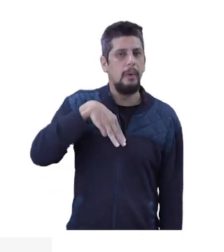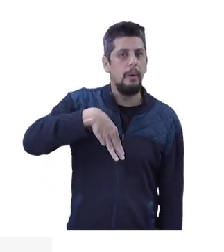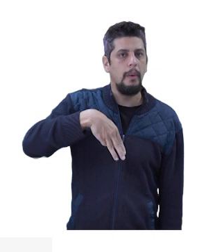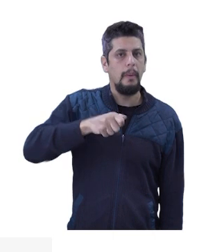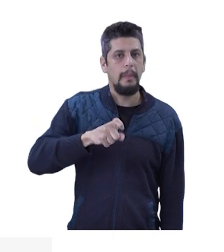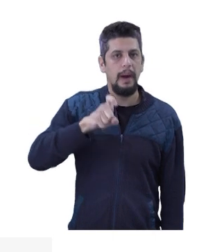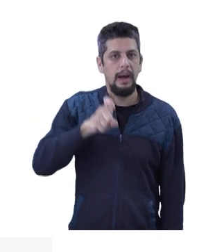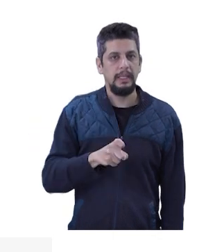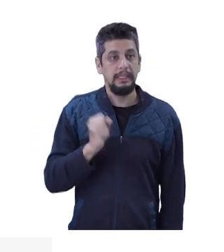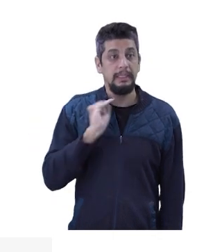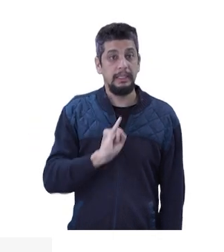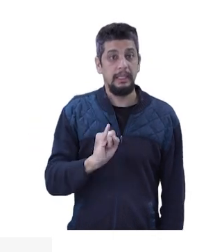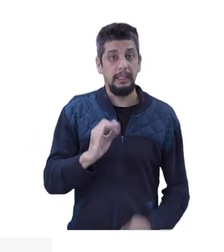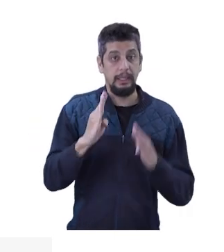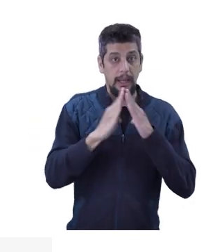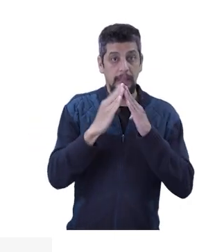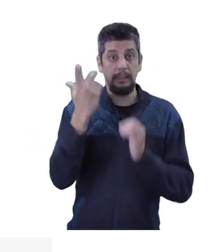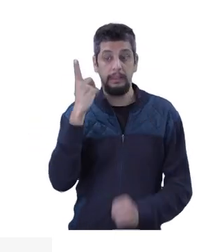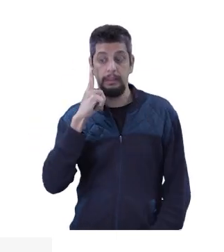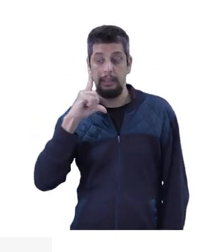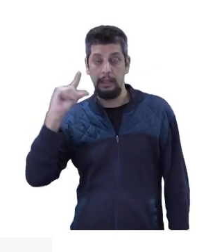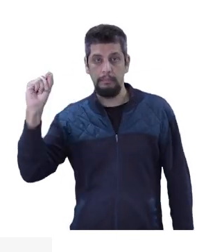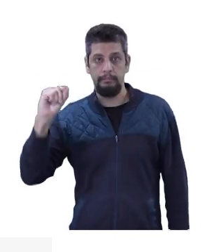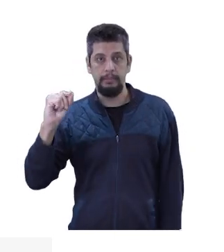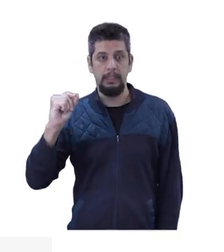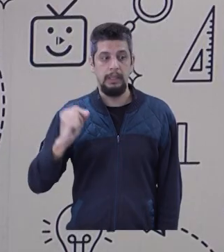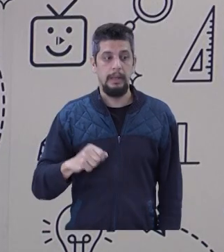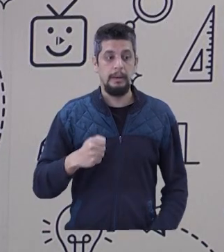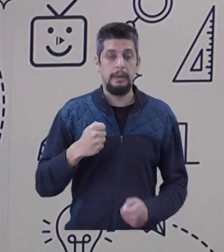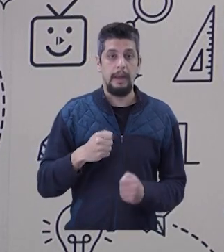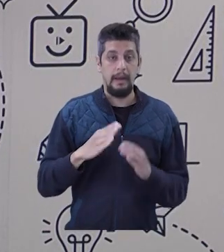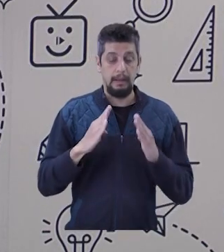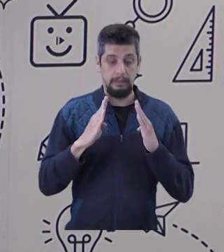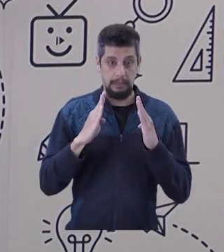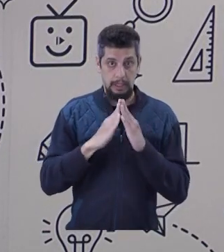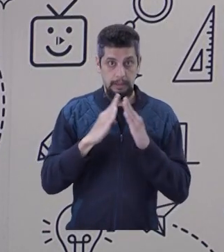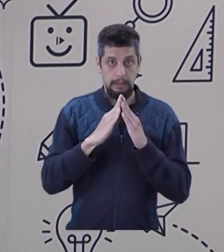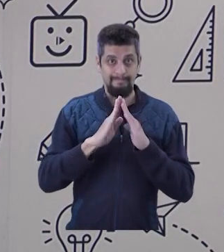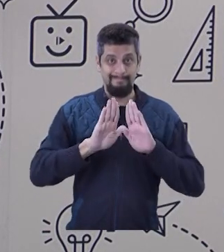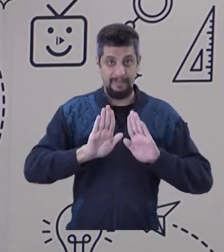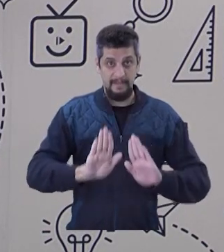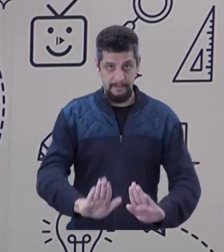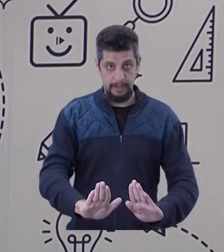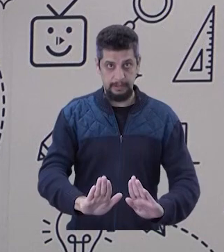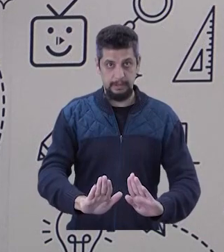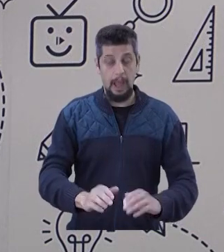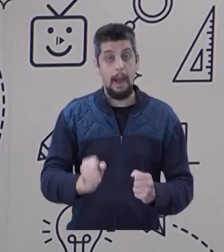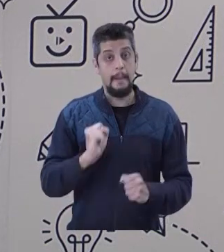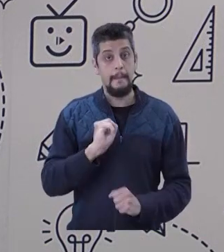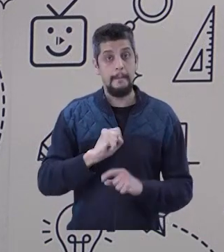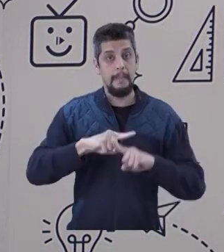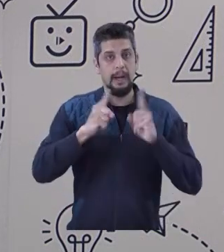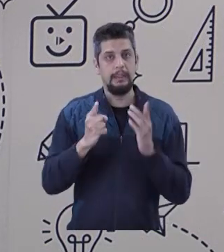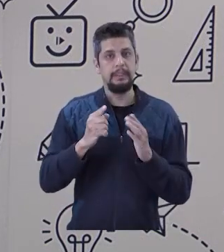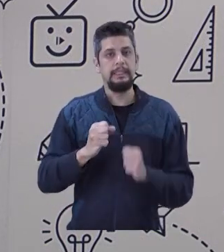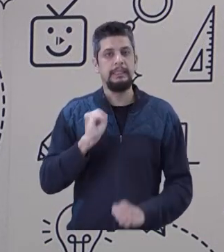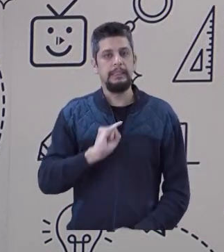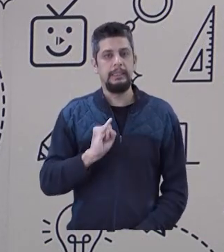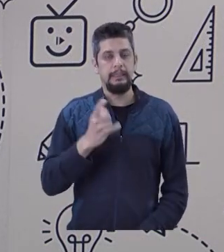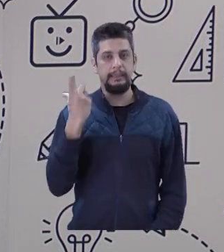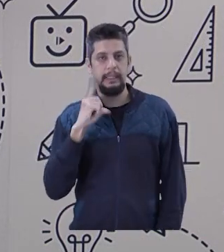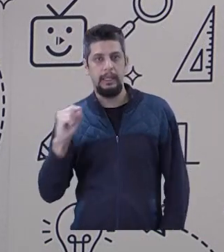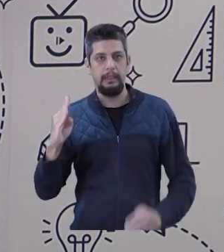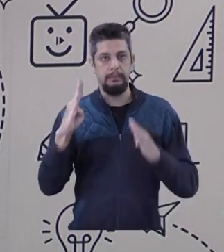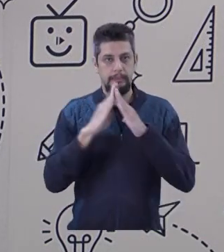Ah, o que ele está dizendo? E se for pra gente sair de casa, se não é pra ficar em casa. Não sair, né? Mas se precisar sair